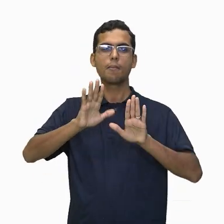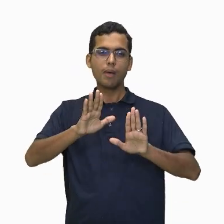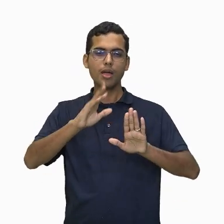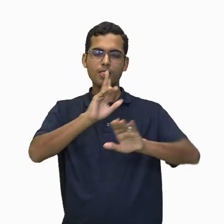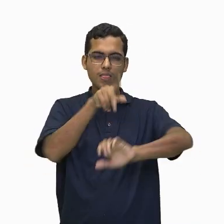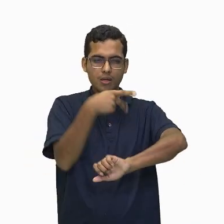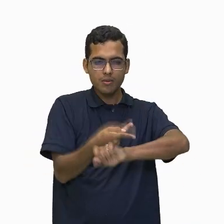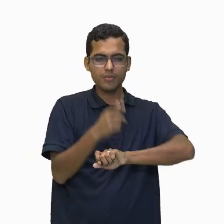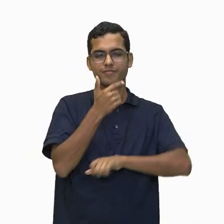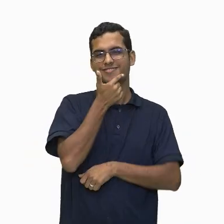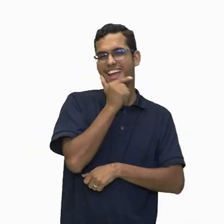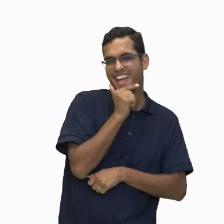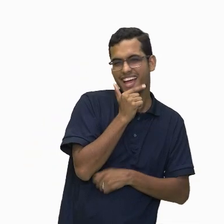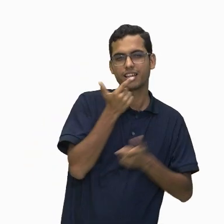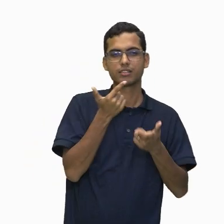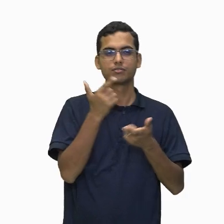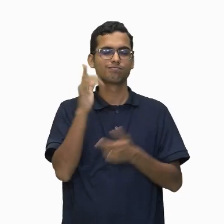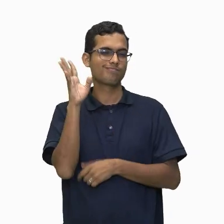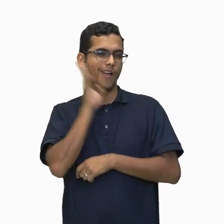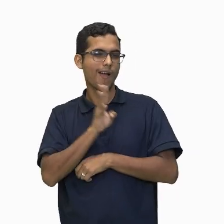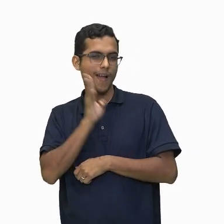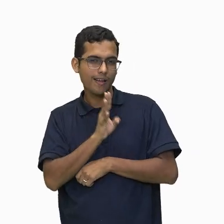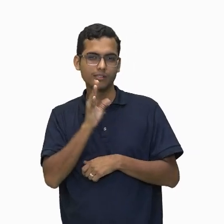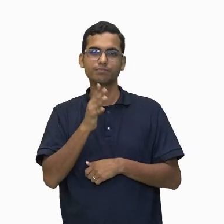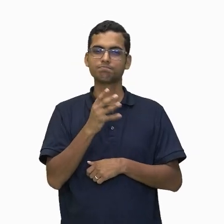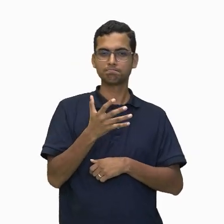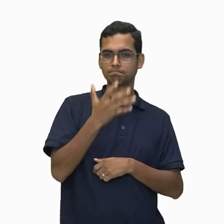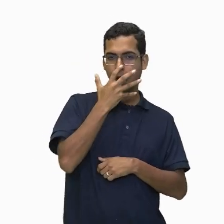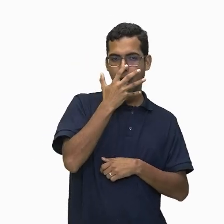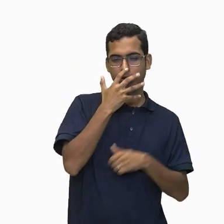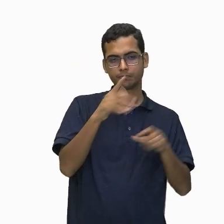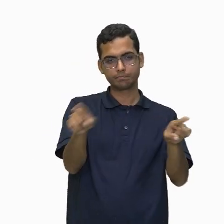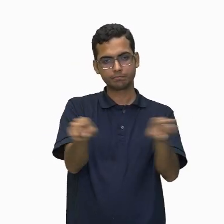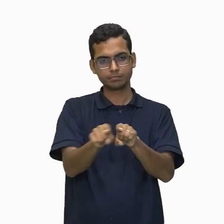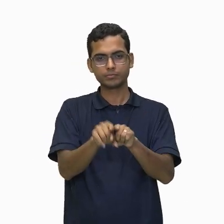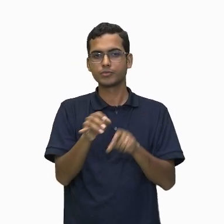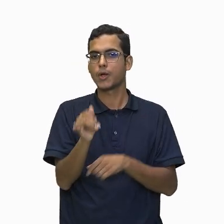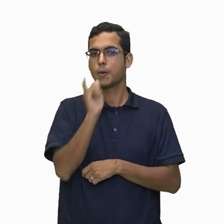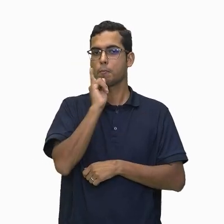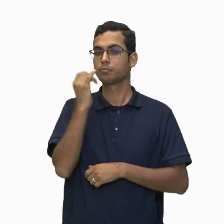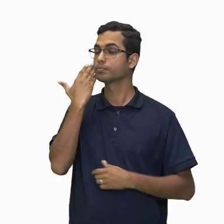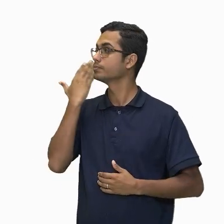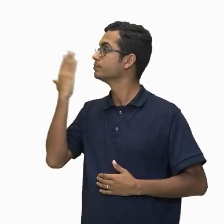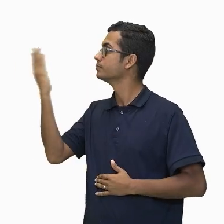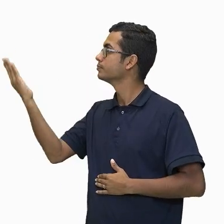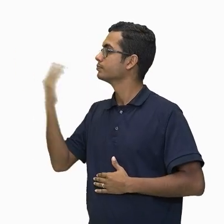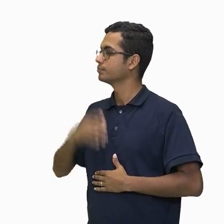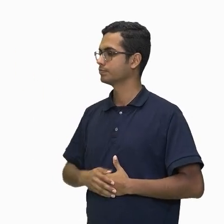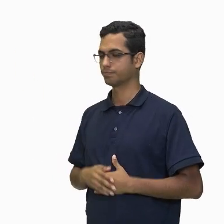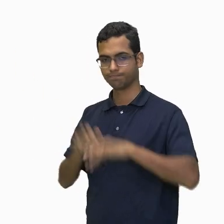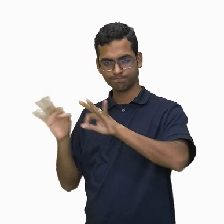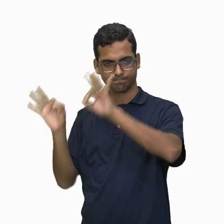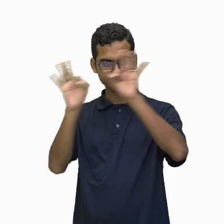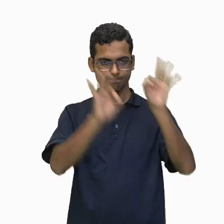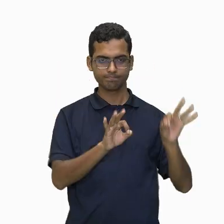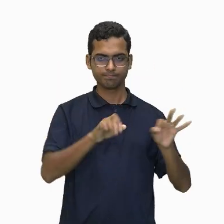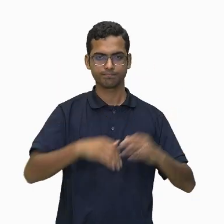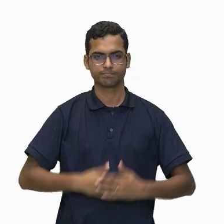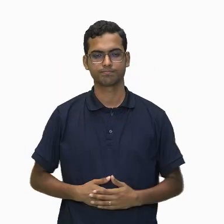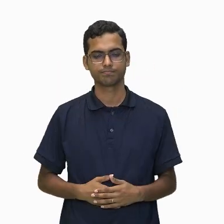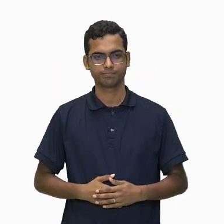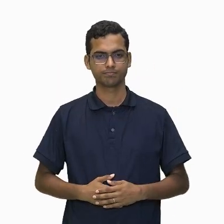engraçado, divertido. E aí o exemplo que nós temos aqui, that comment was savage.